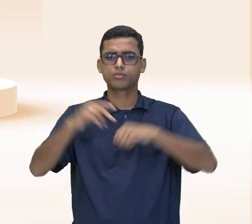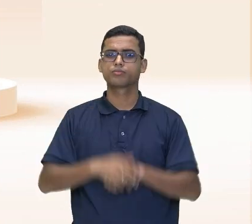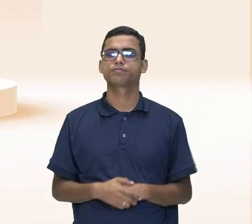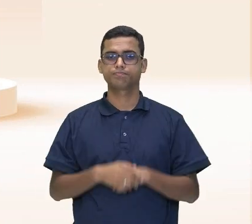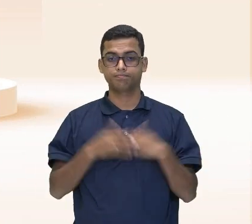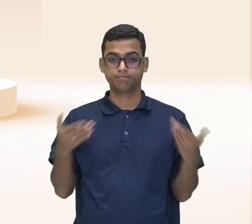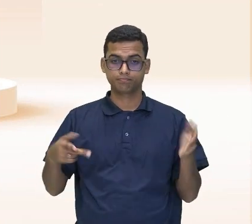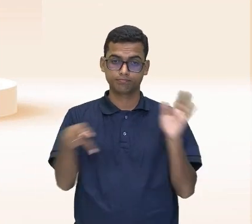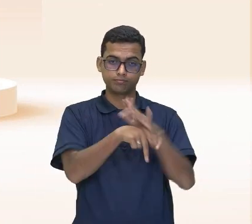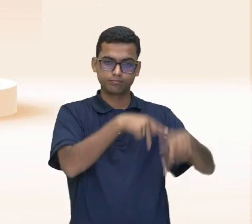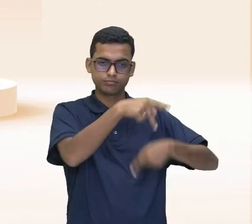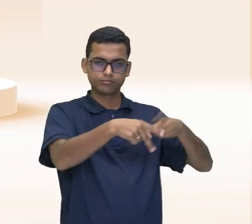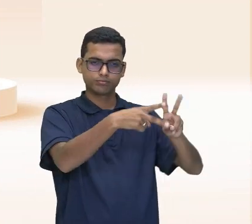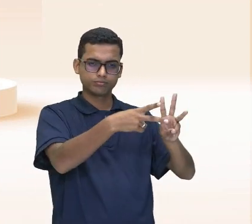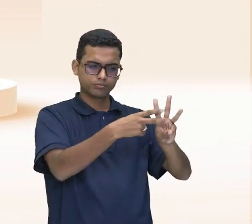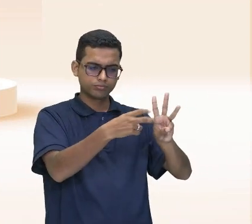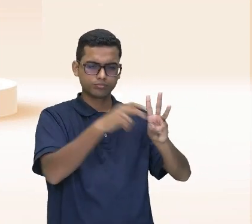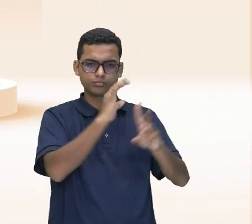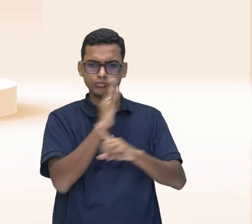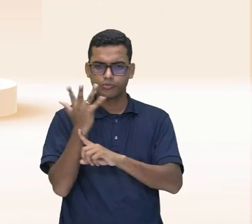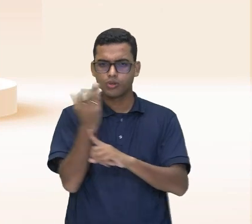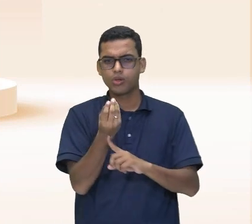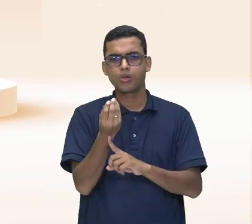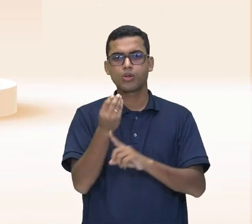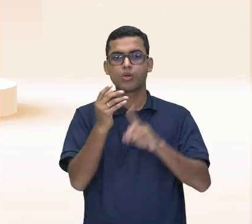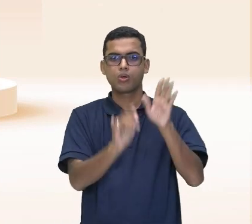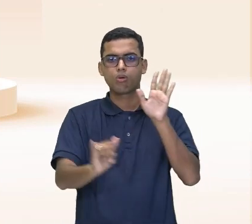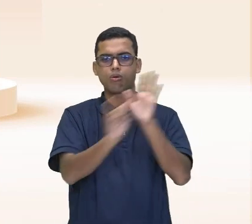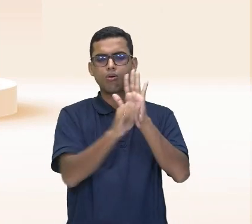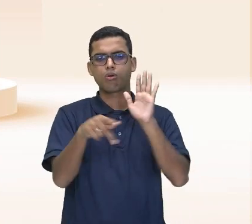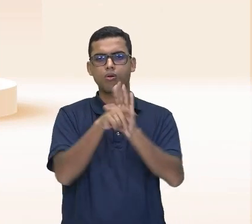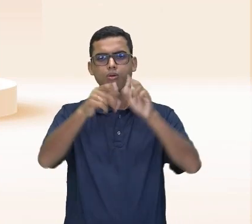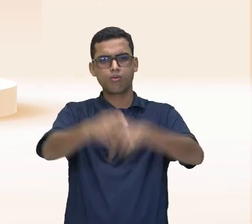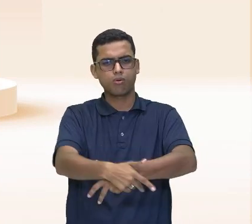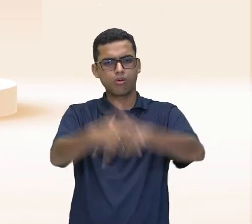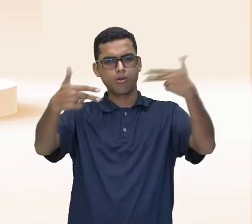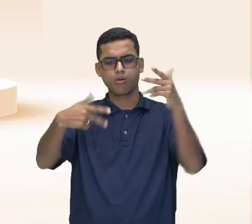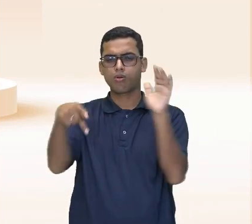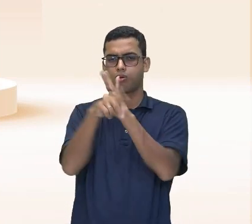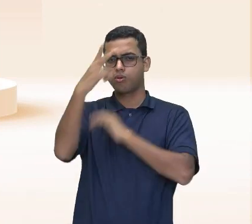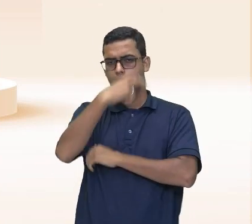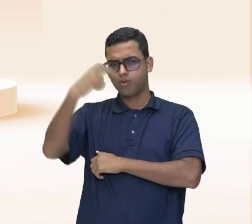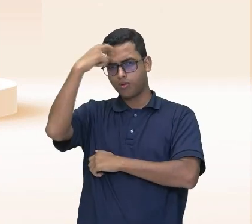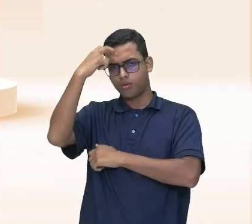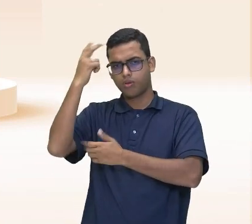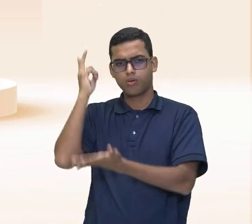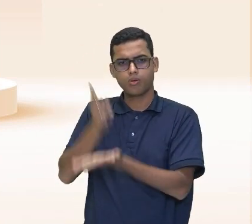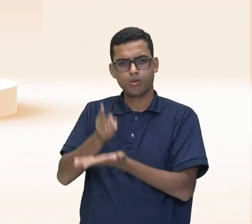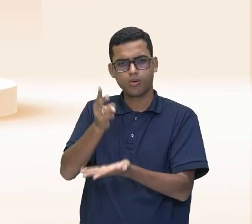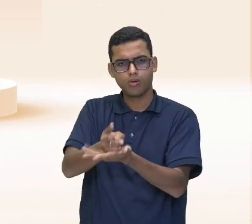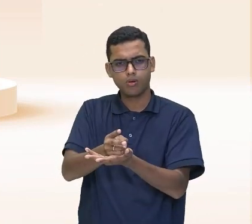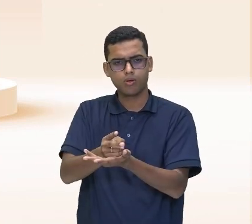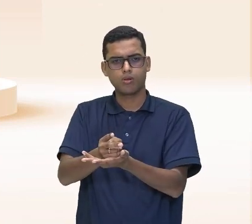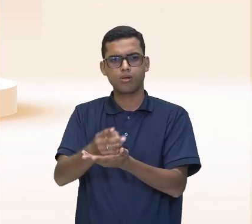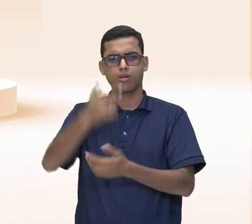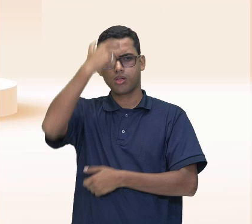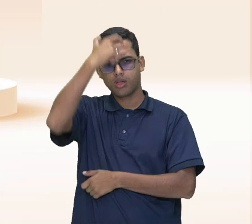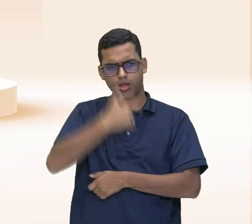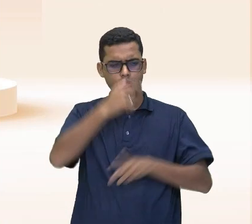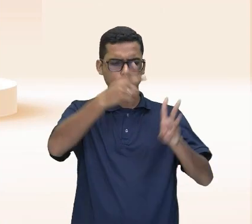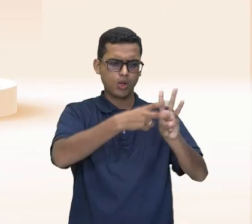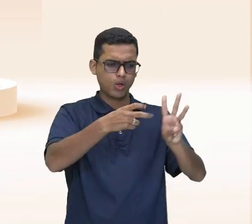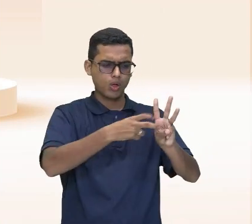uma afirmação de identidade étnica e de resistência cultural. Eu sou indígena, essa é minha arte. É